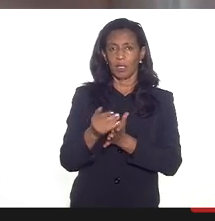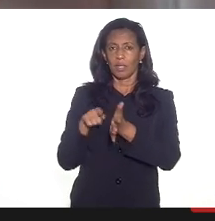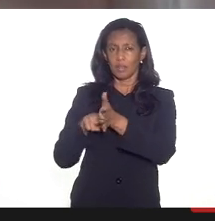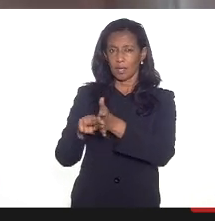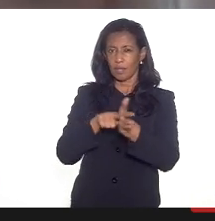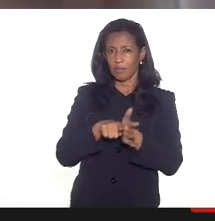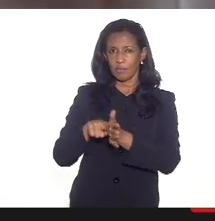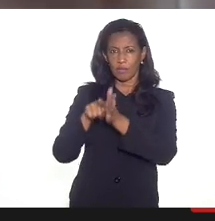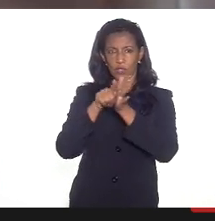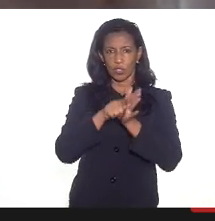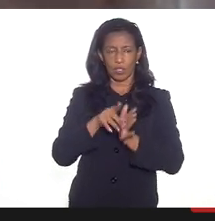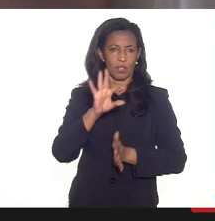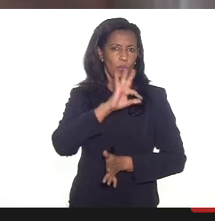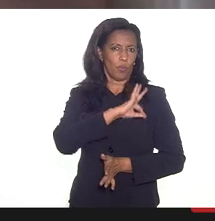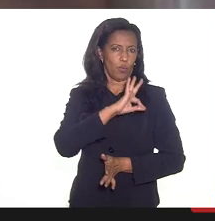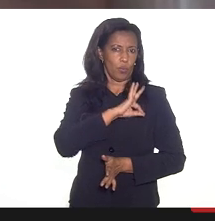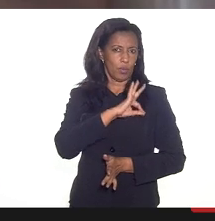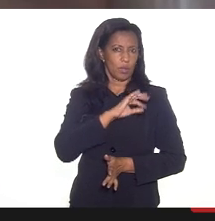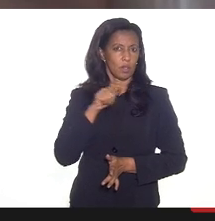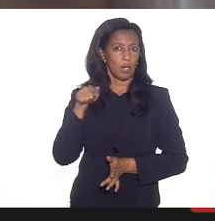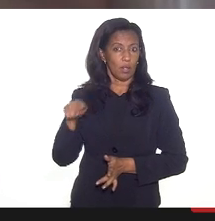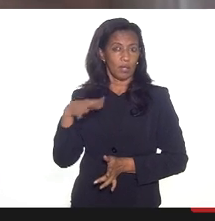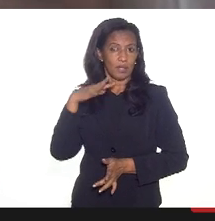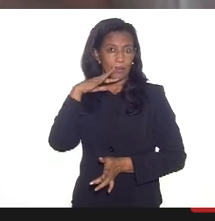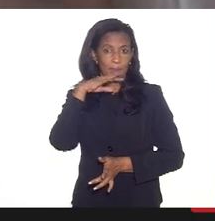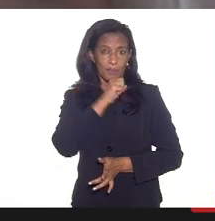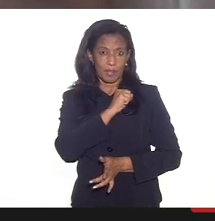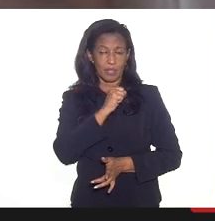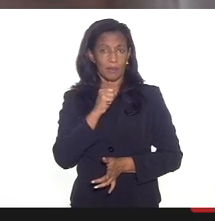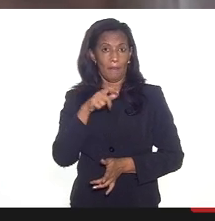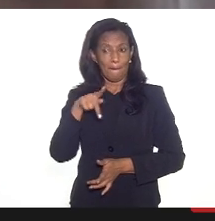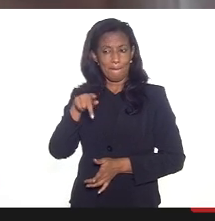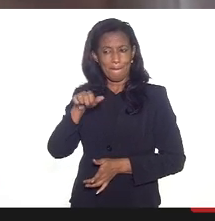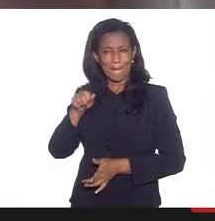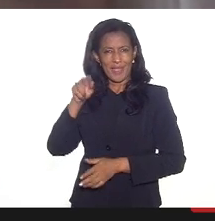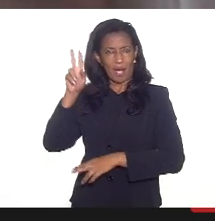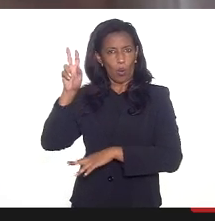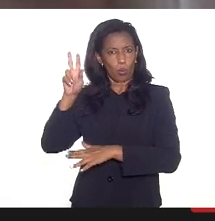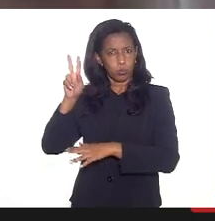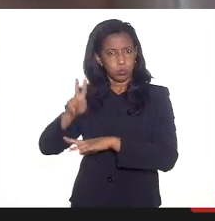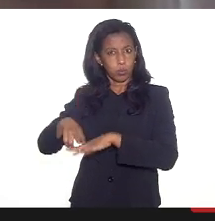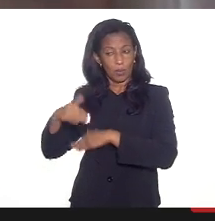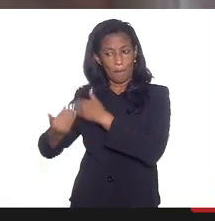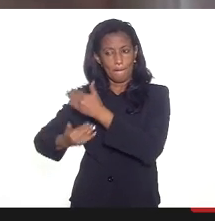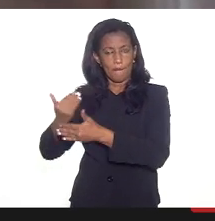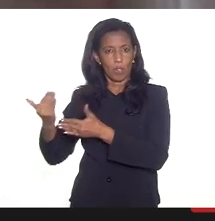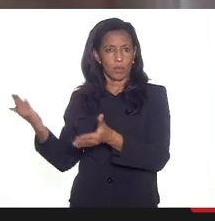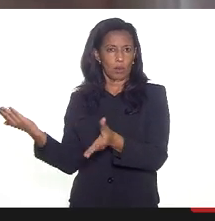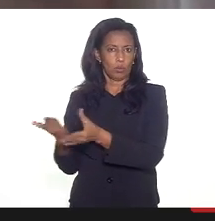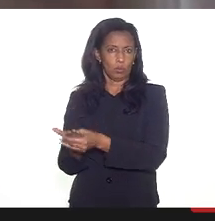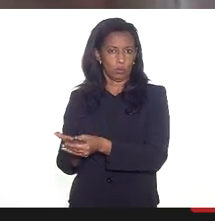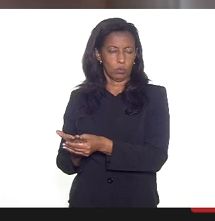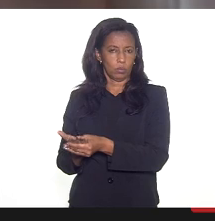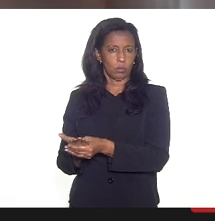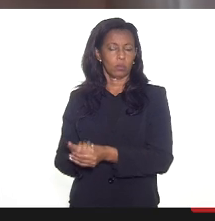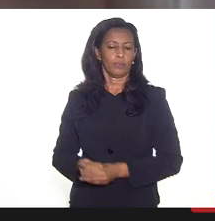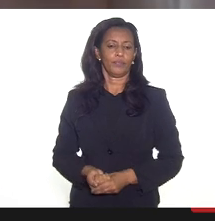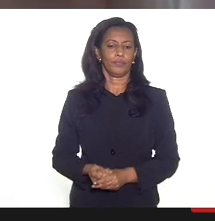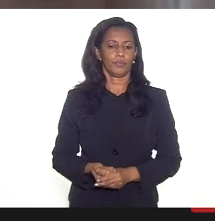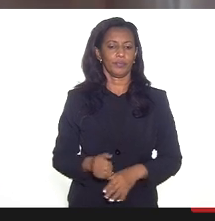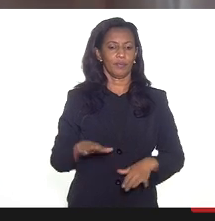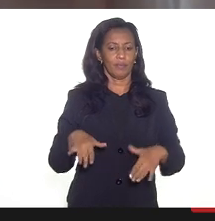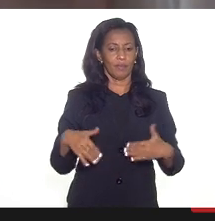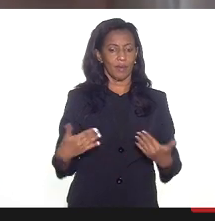investigação policial e dessa persecução penal durante o processo judicial.